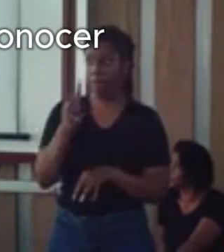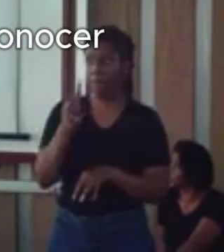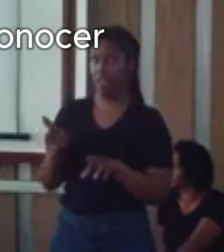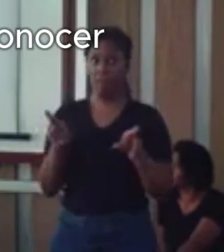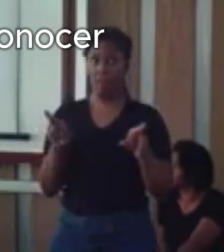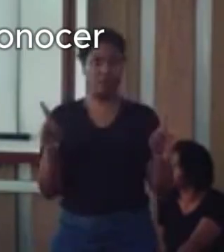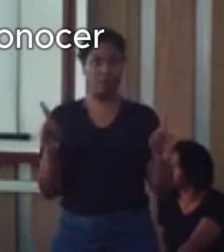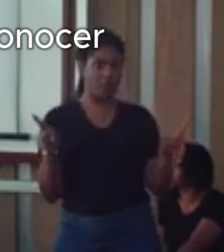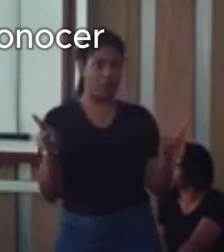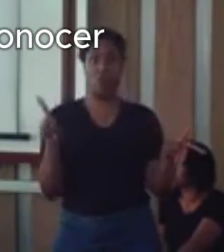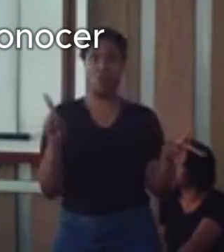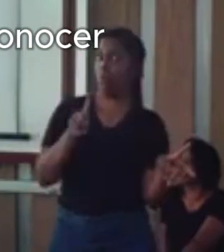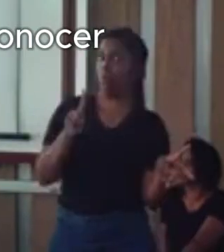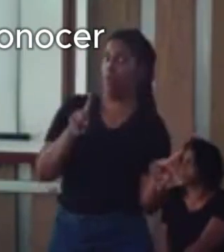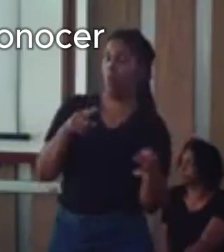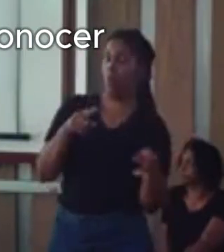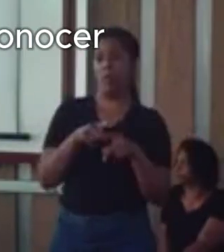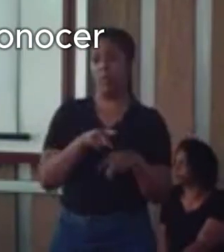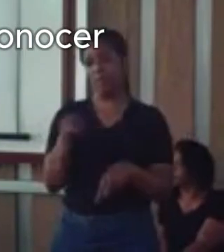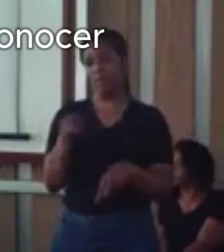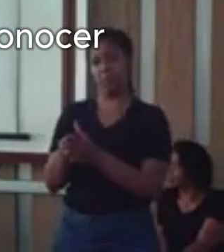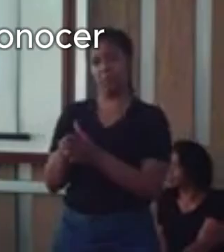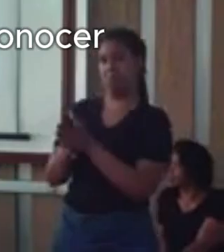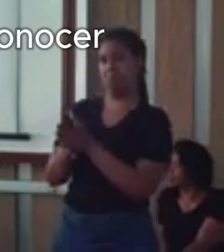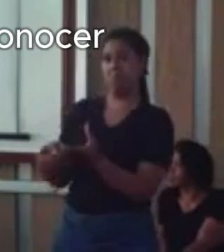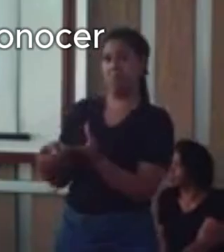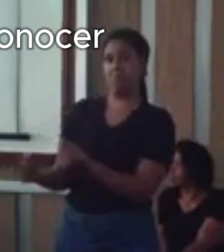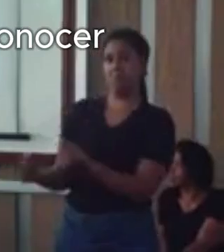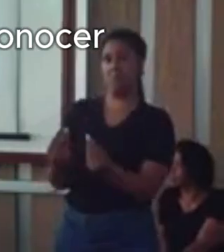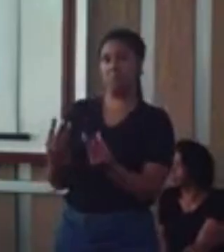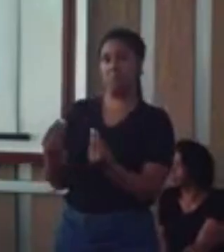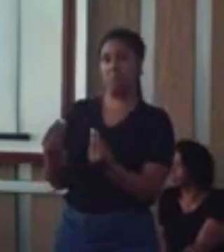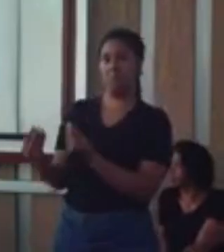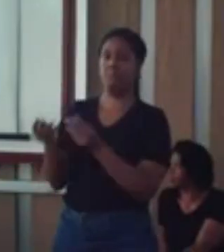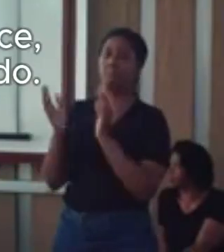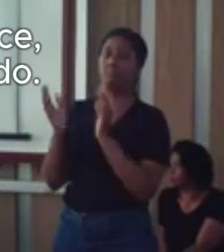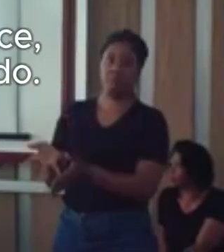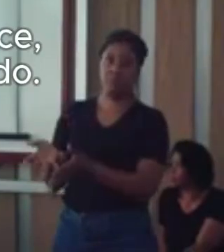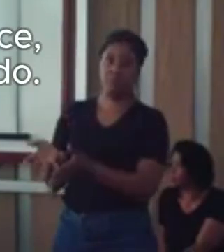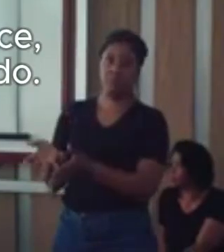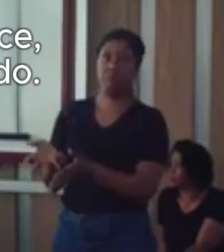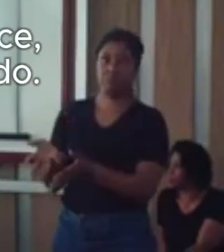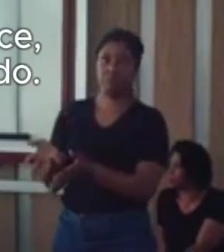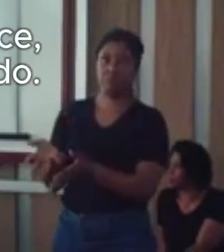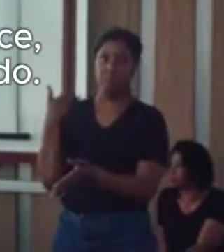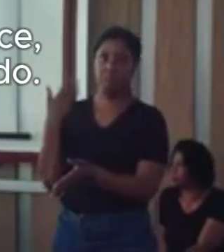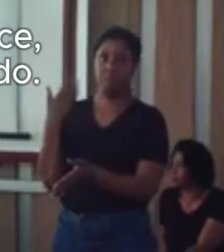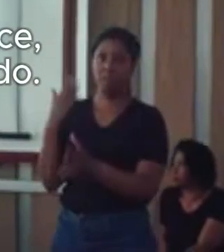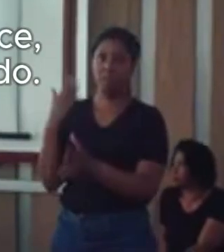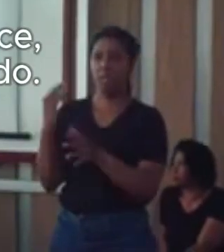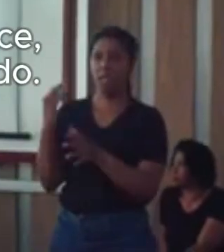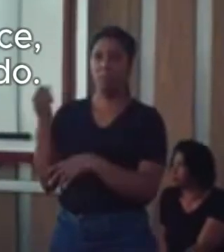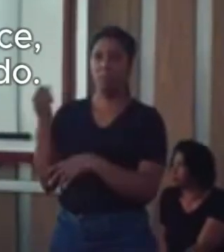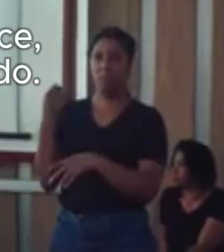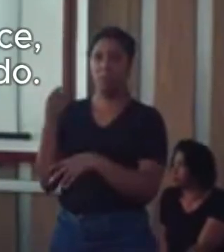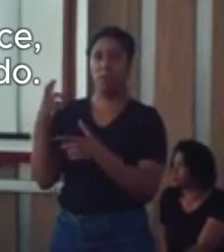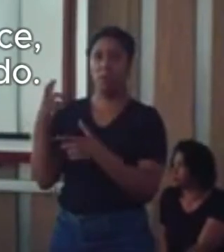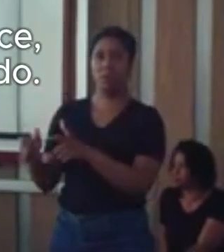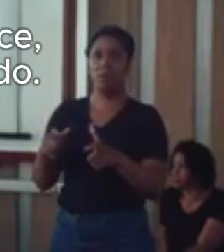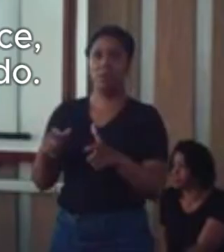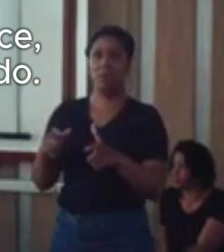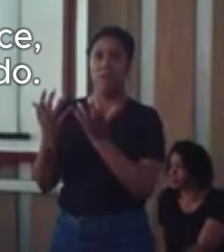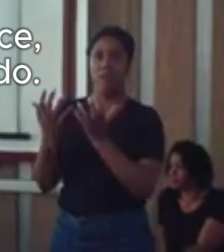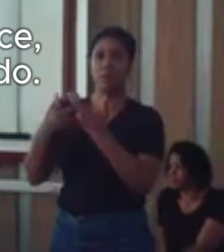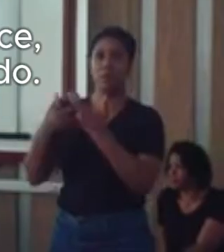Porque pesquisa em laminina já tinha muito. Né? Muita gente já fazia. A importância, a localização, o que ela faz,